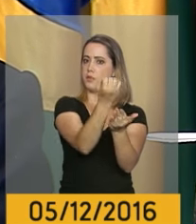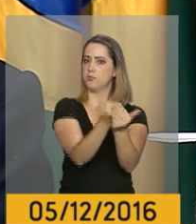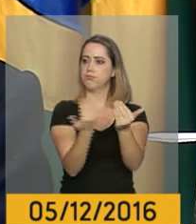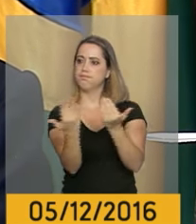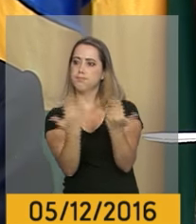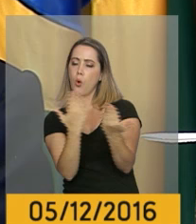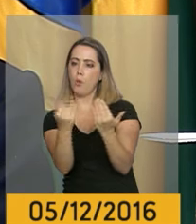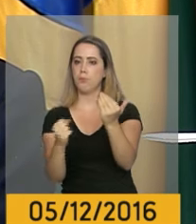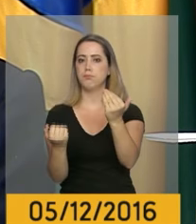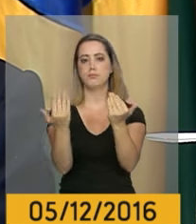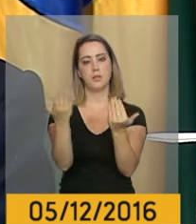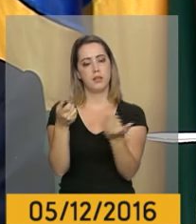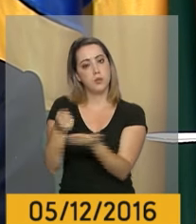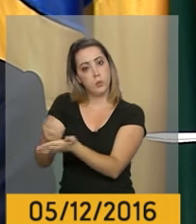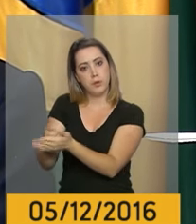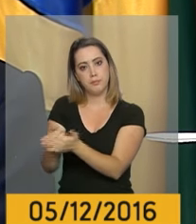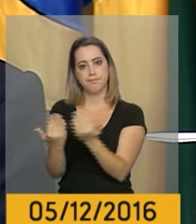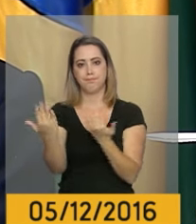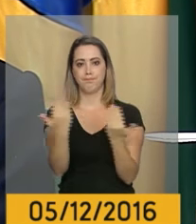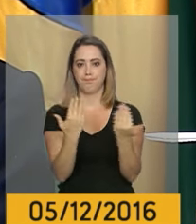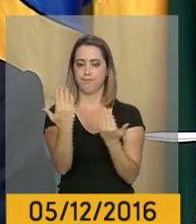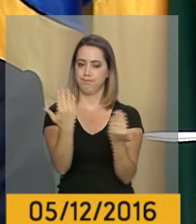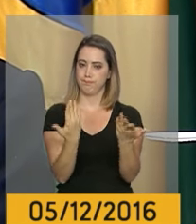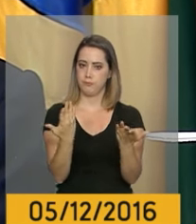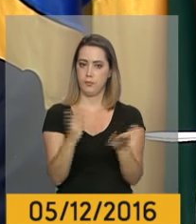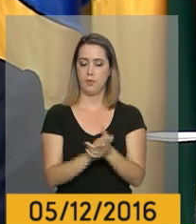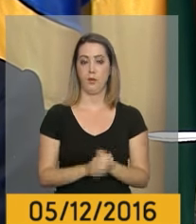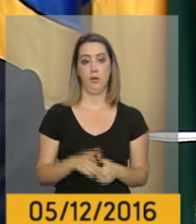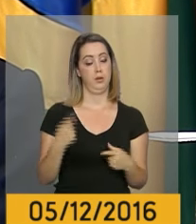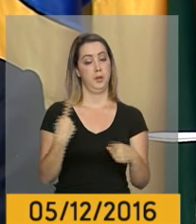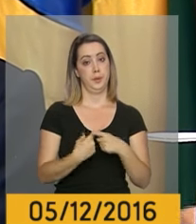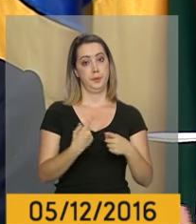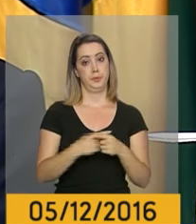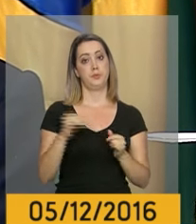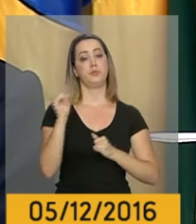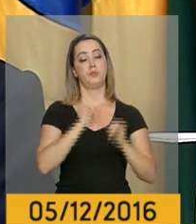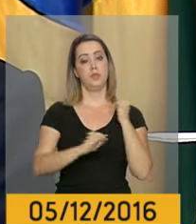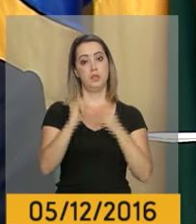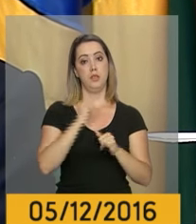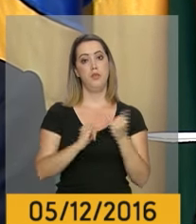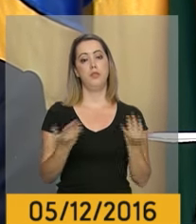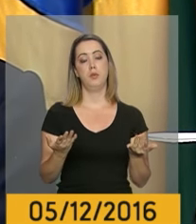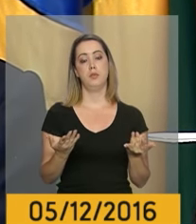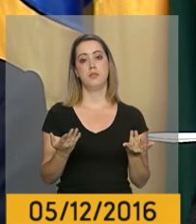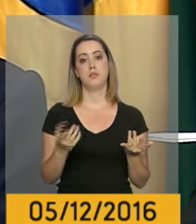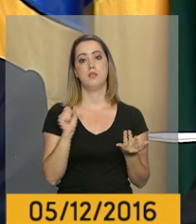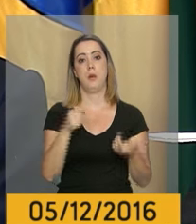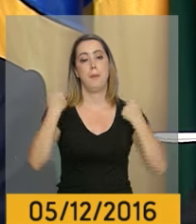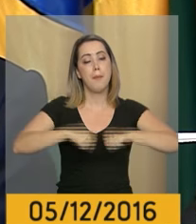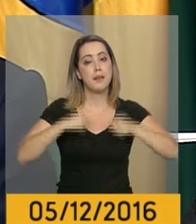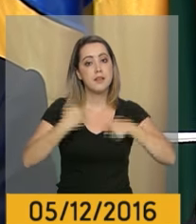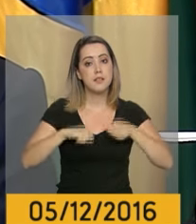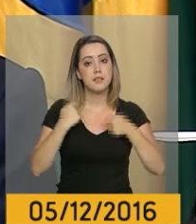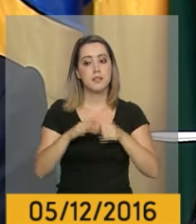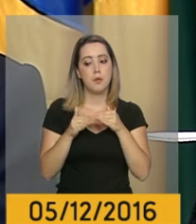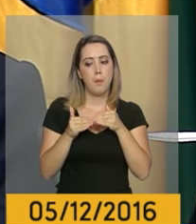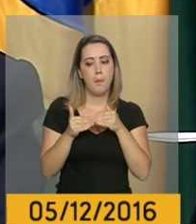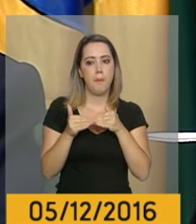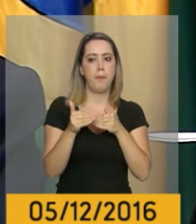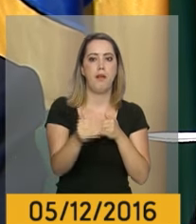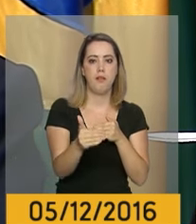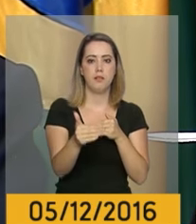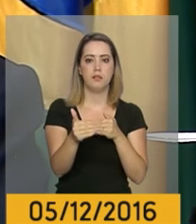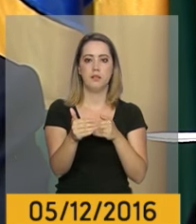isso a informação inadiável, é preciso postergar a